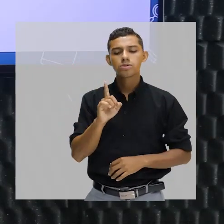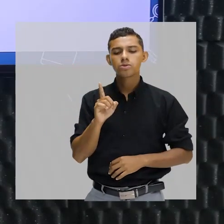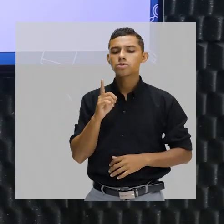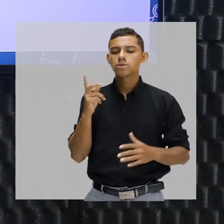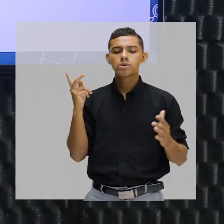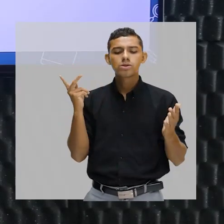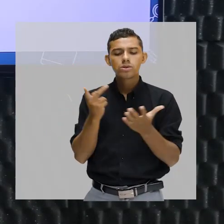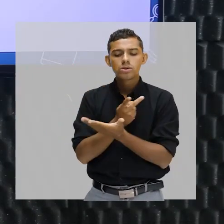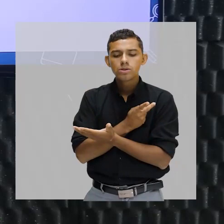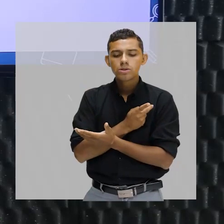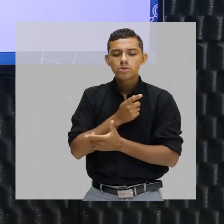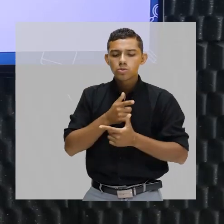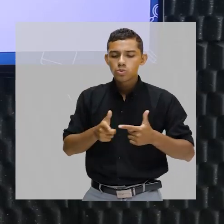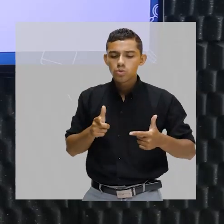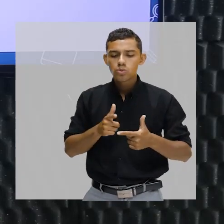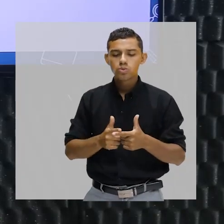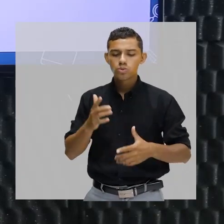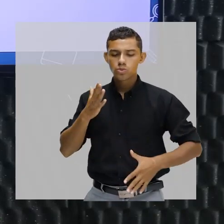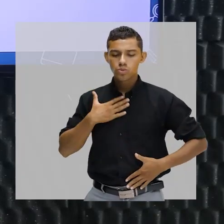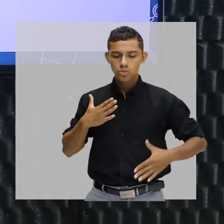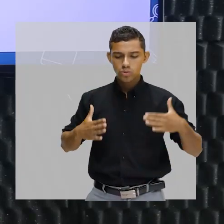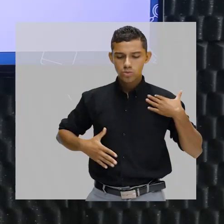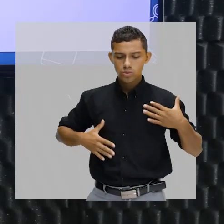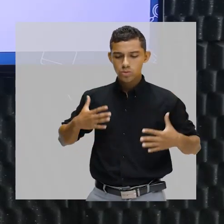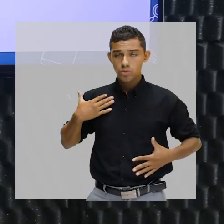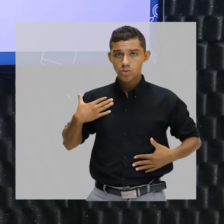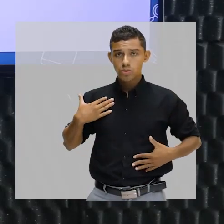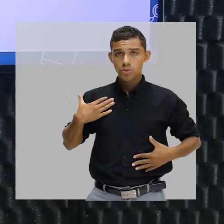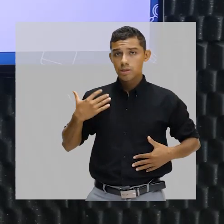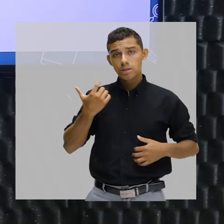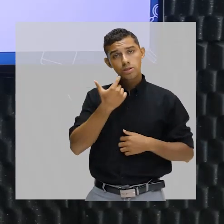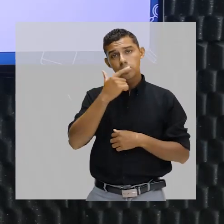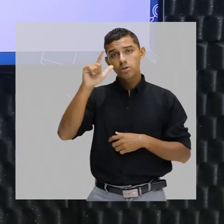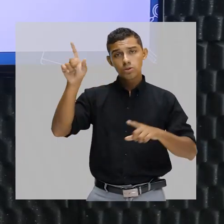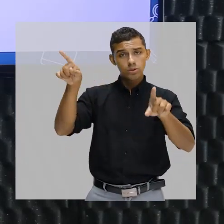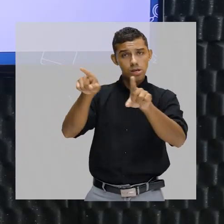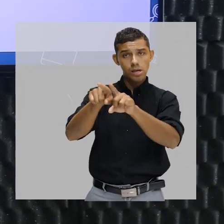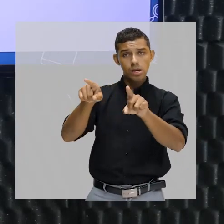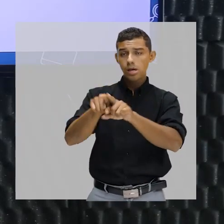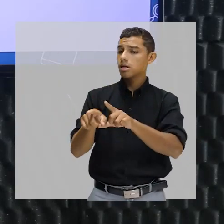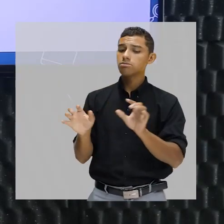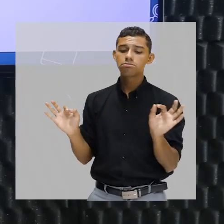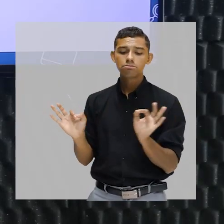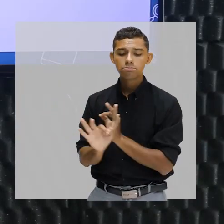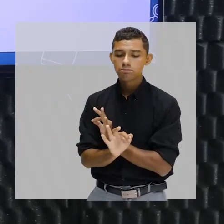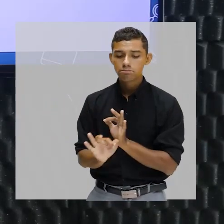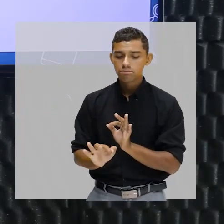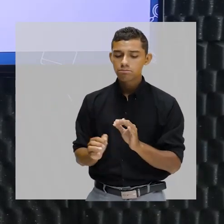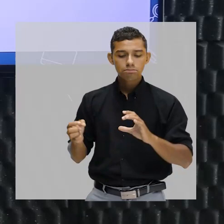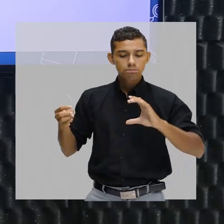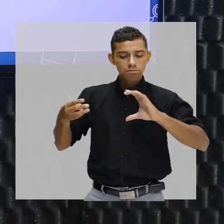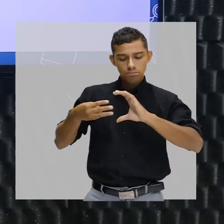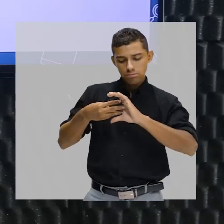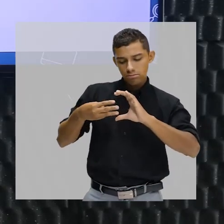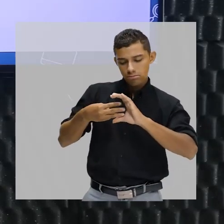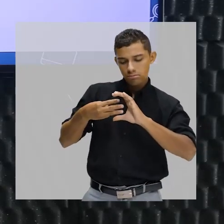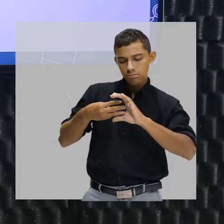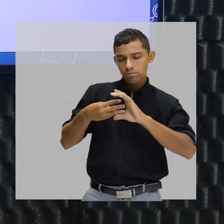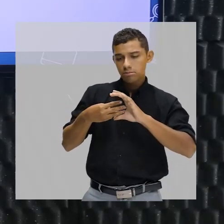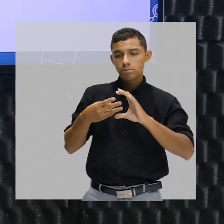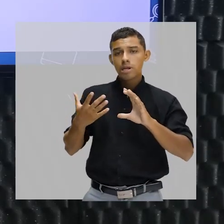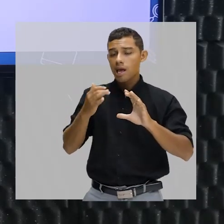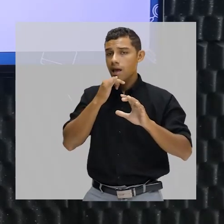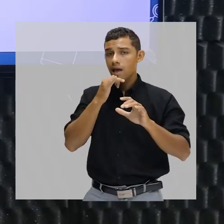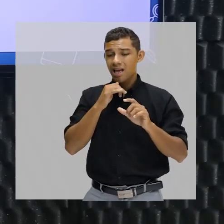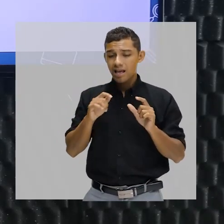humano. Tá, ok? Em outras palavras, ela não vai gerar, certo, células cancerígenas, por